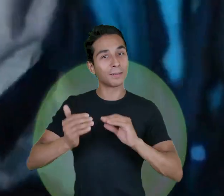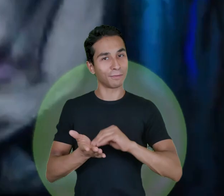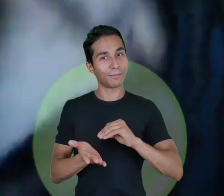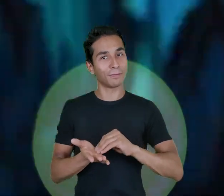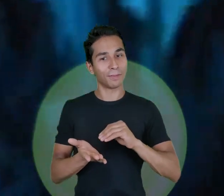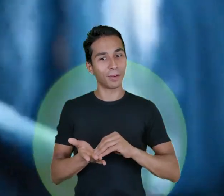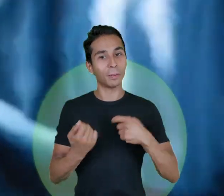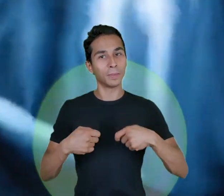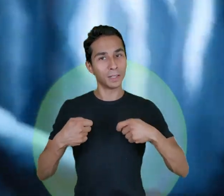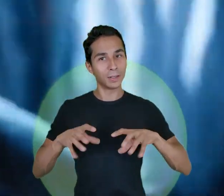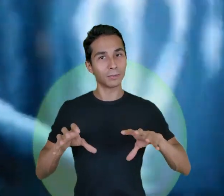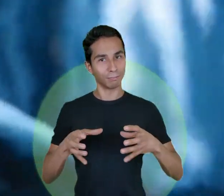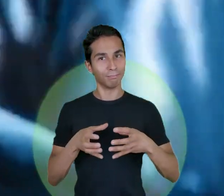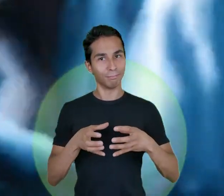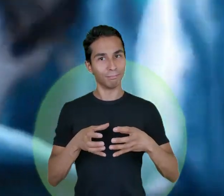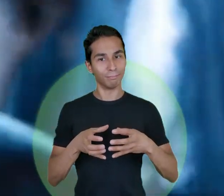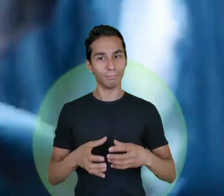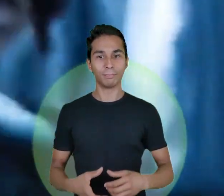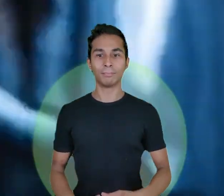coletivo.